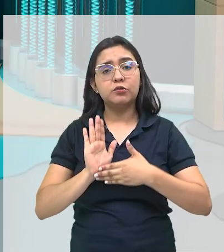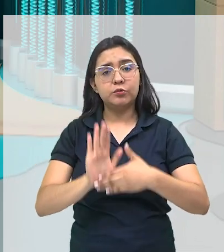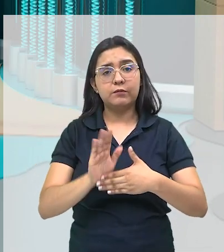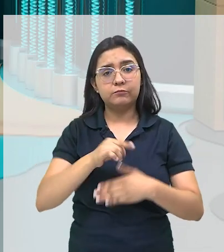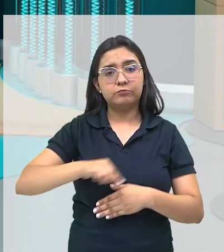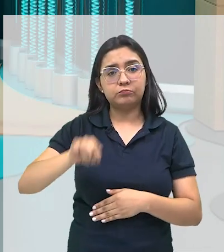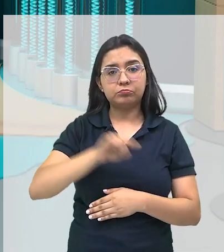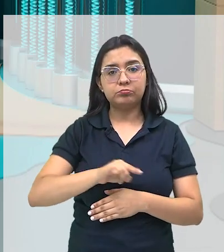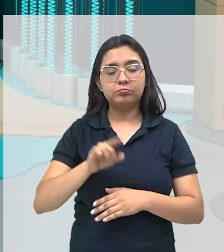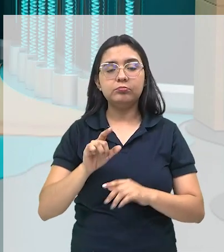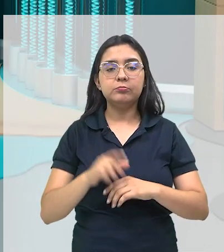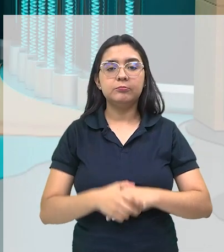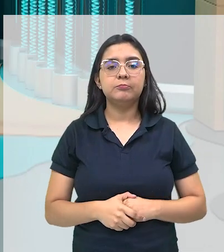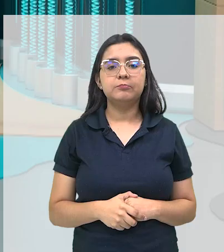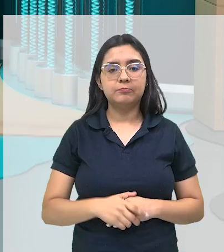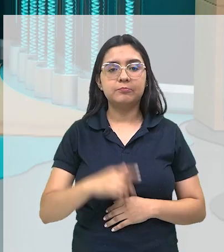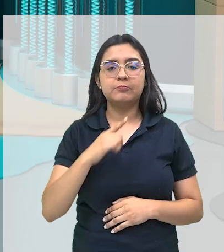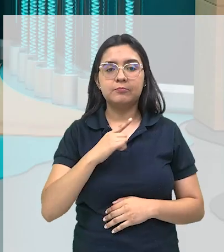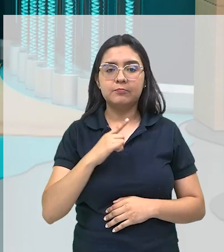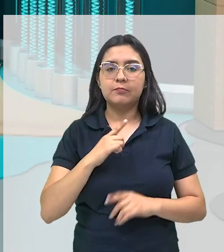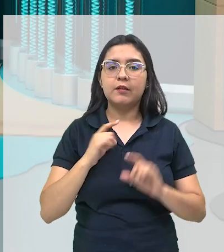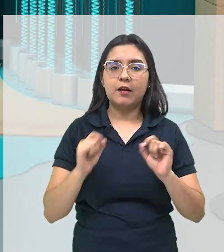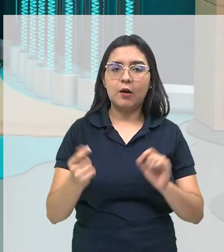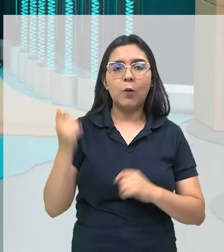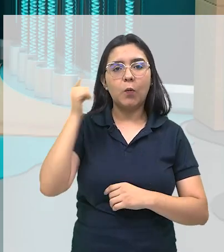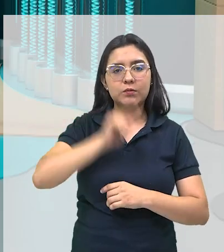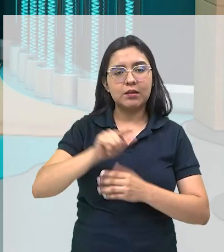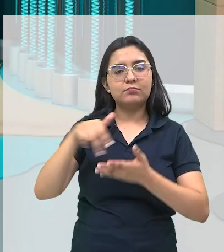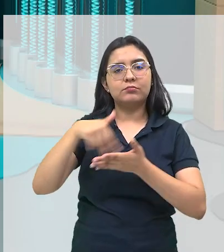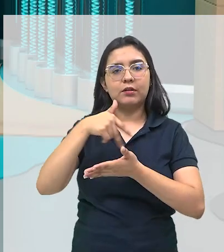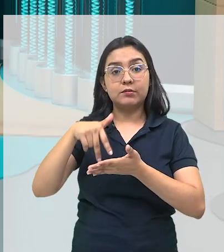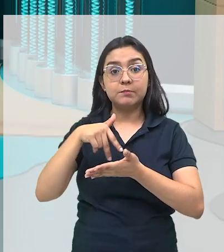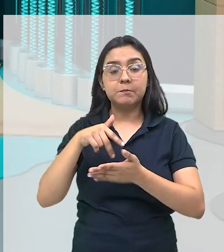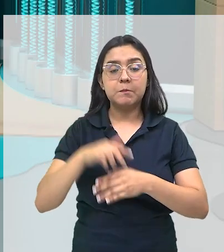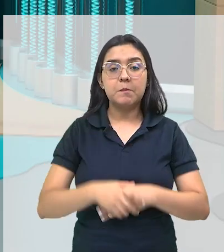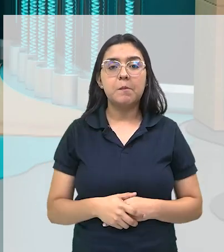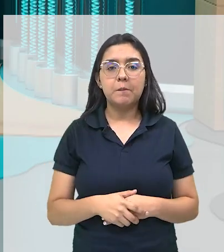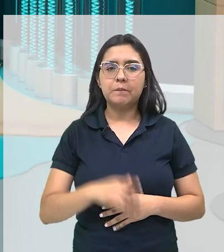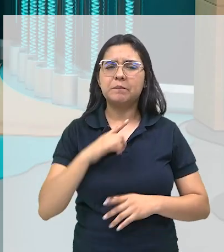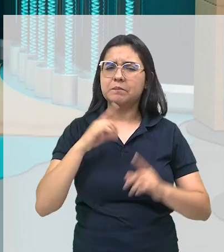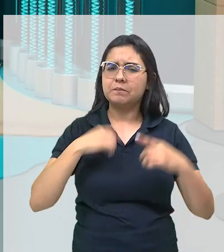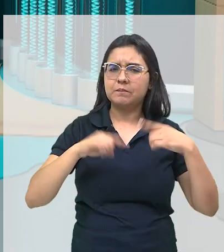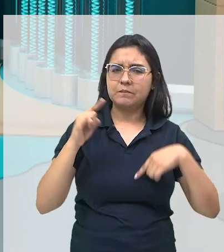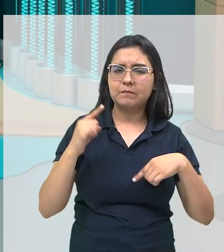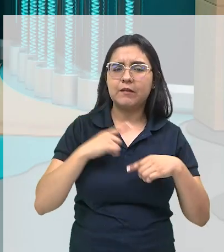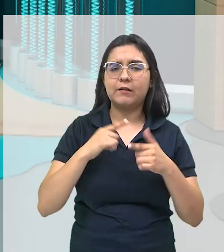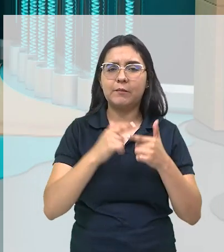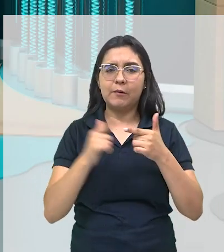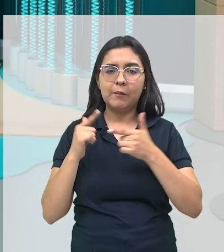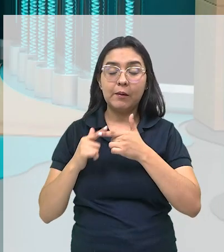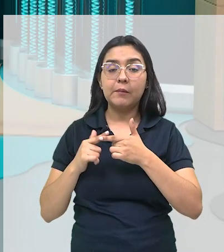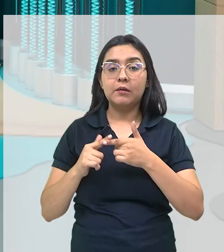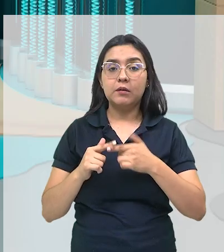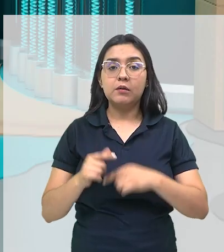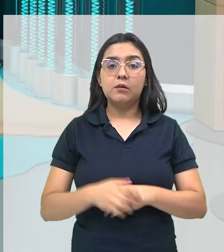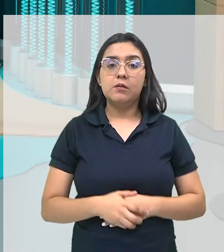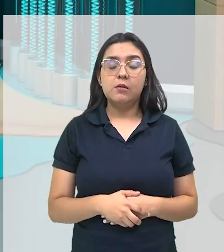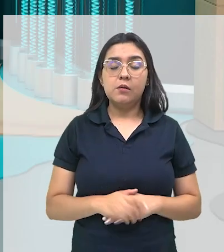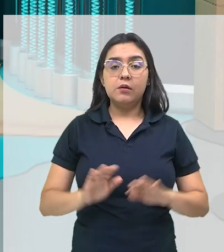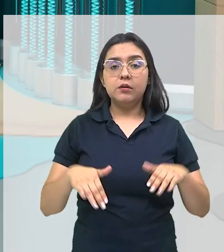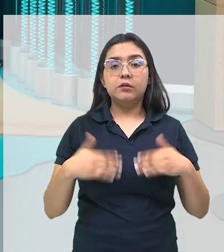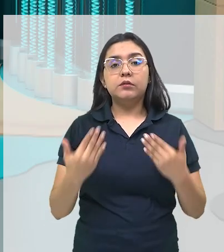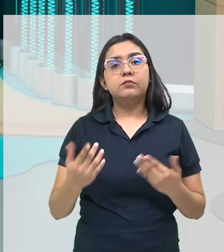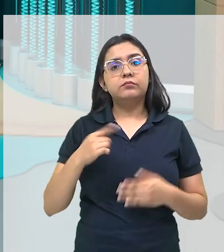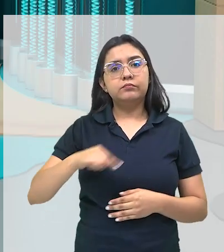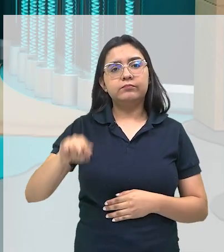processo de desinibição, fazendo com que você supere vários bloqueios mentais, e aí você